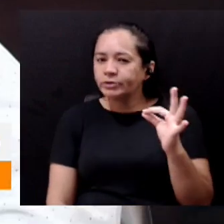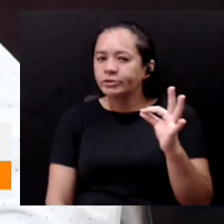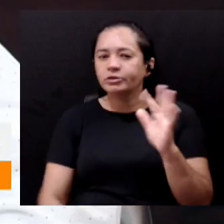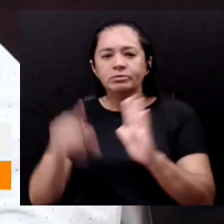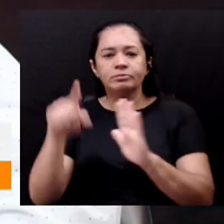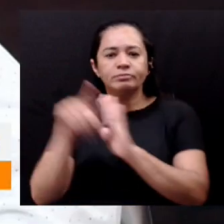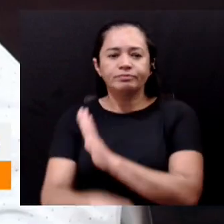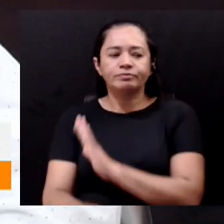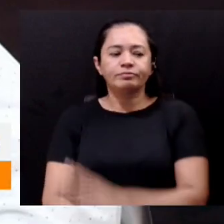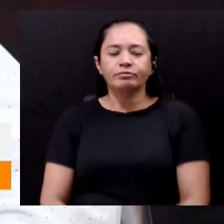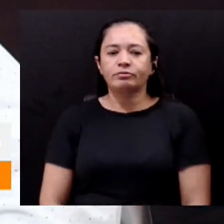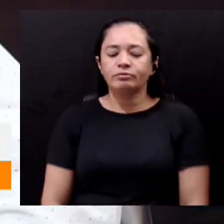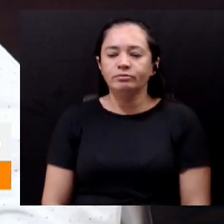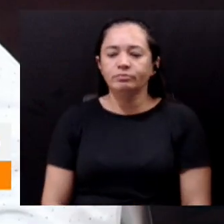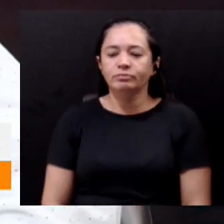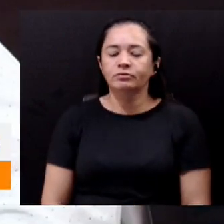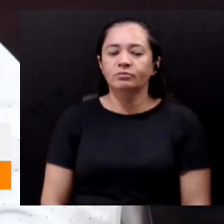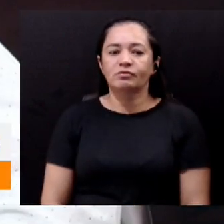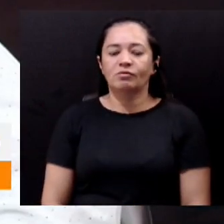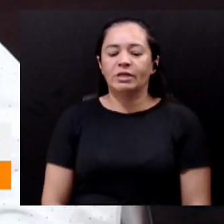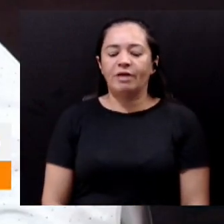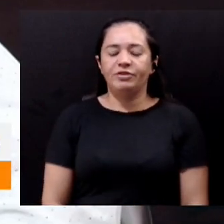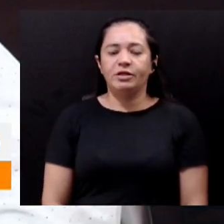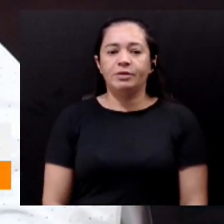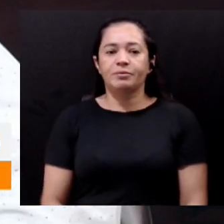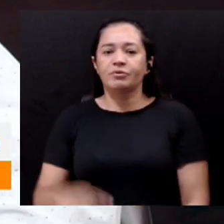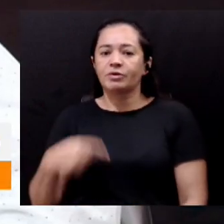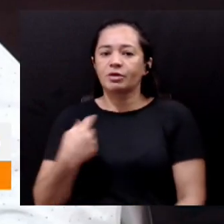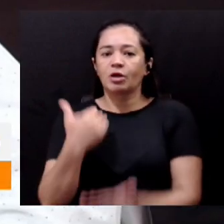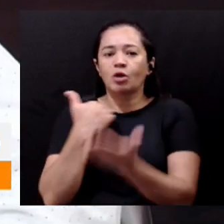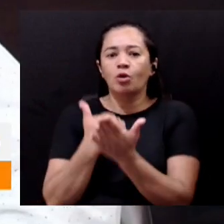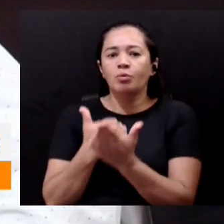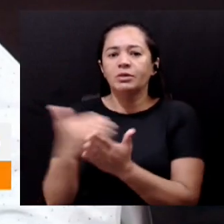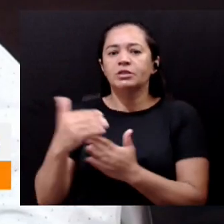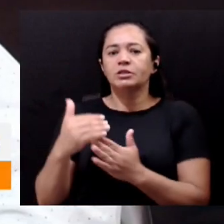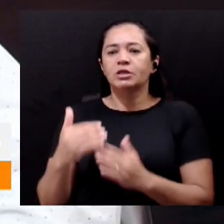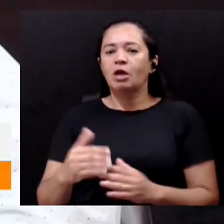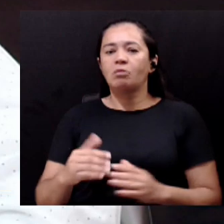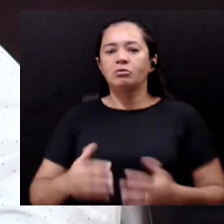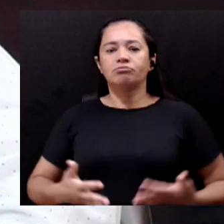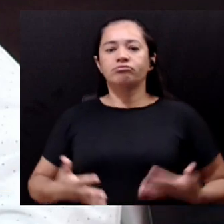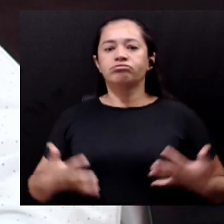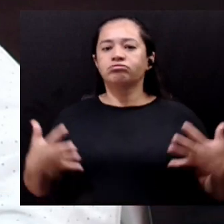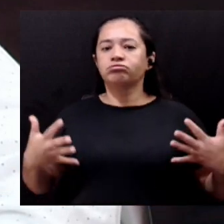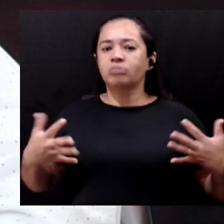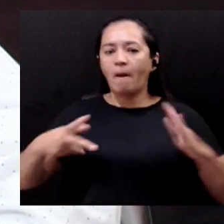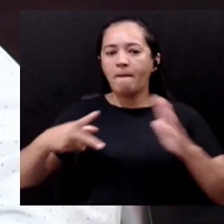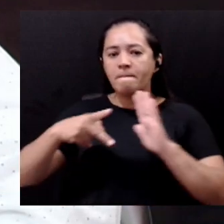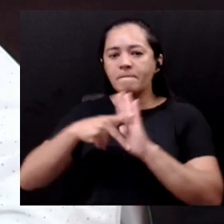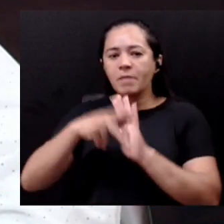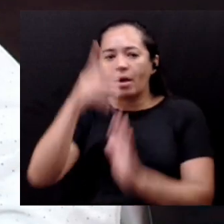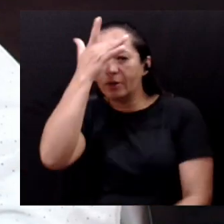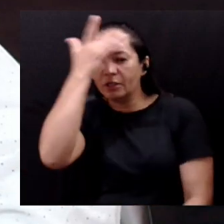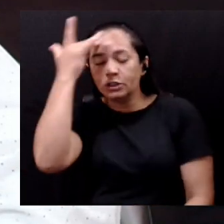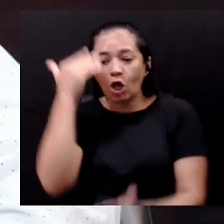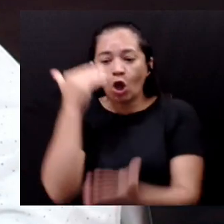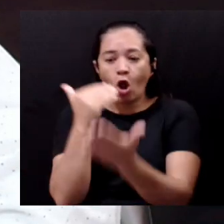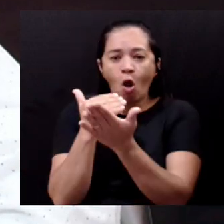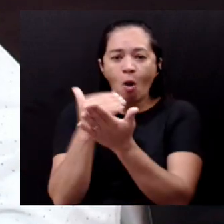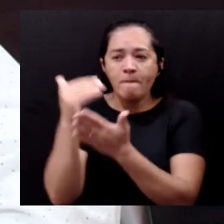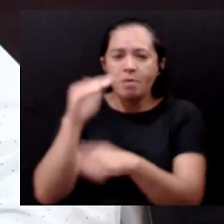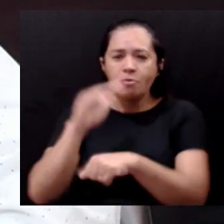quando nós iniciamos com o ego, né, o ego do sujeito, ele começa a ser criado ali